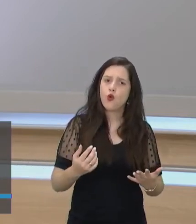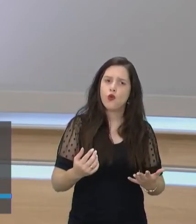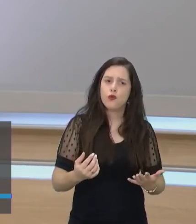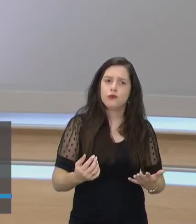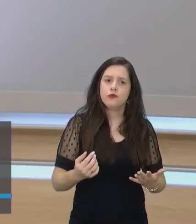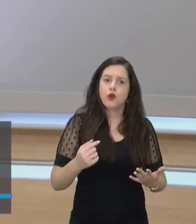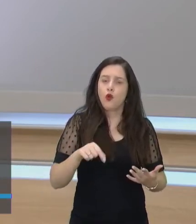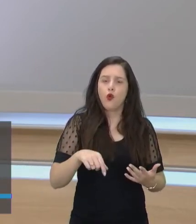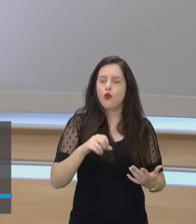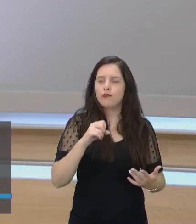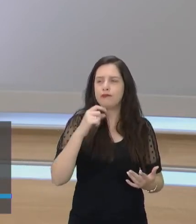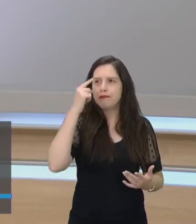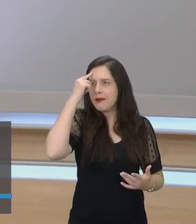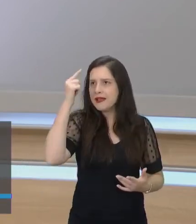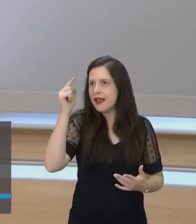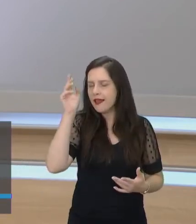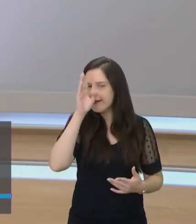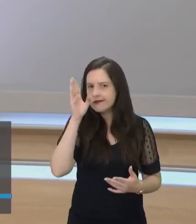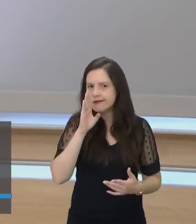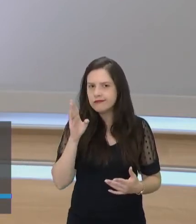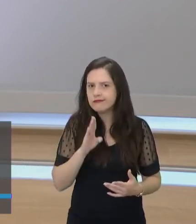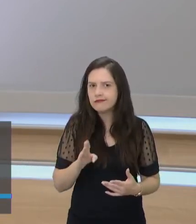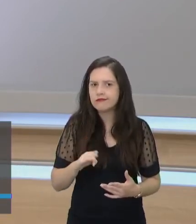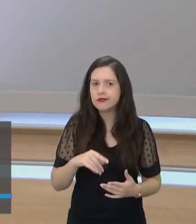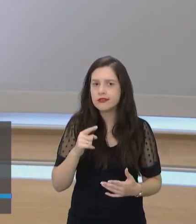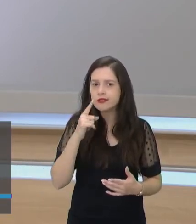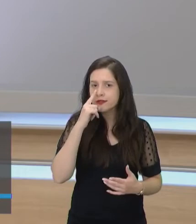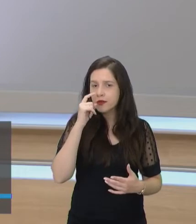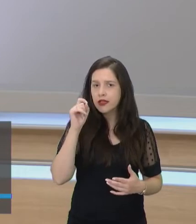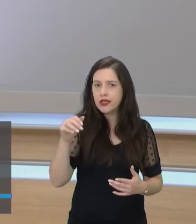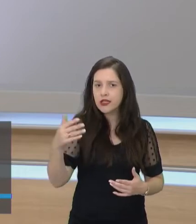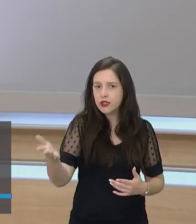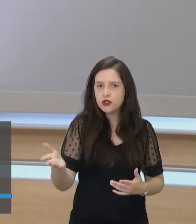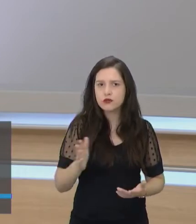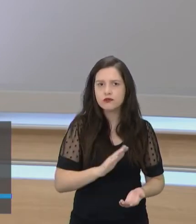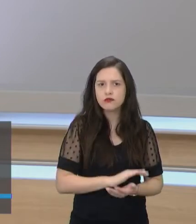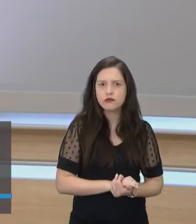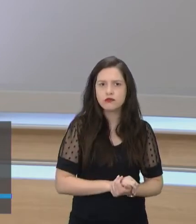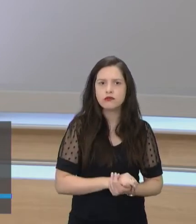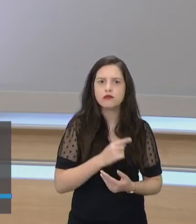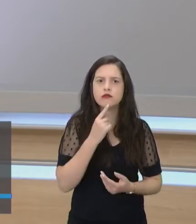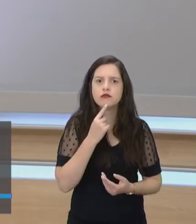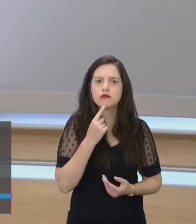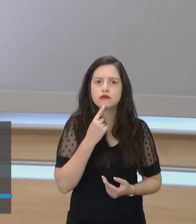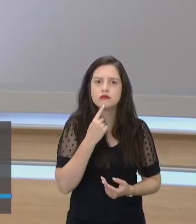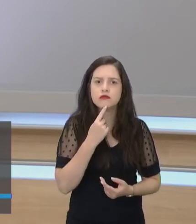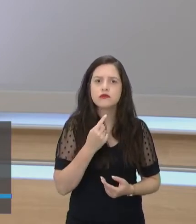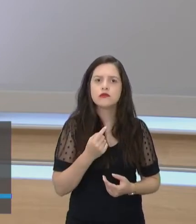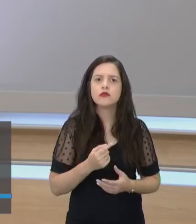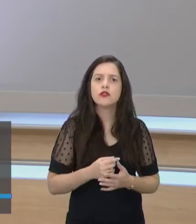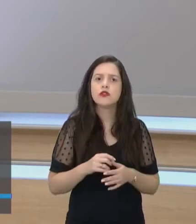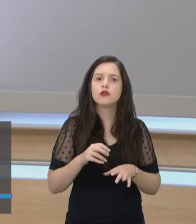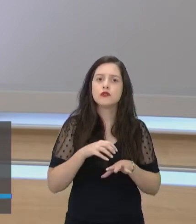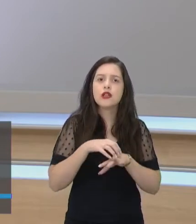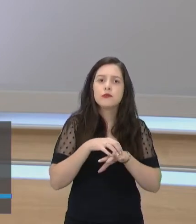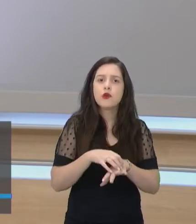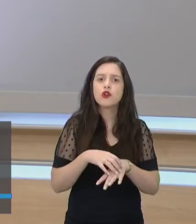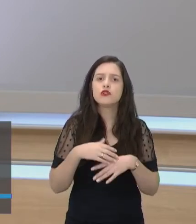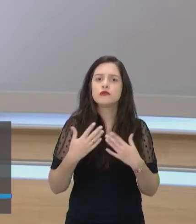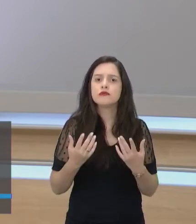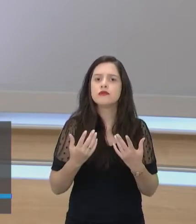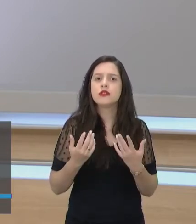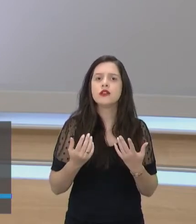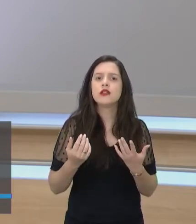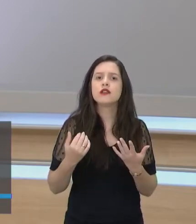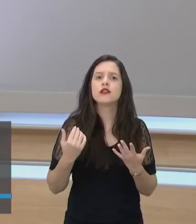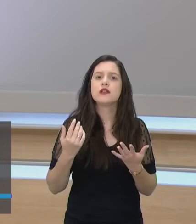do Brasil, ou sei lá, que a gente está olhando aqui, por exemplo. A gente está falando dos seus próprios dados, né? O que a gente está